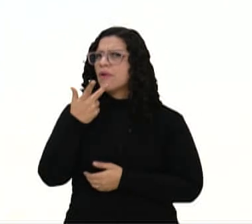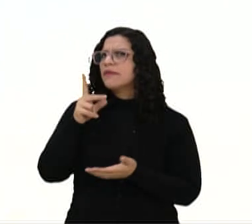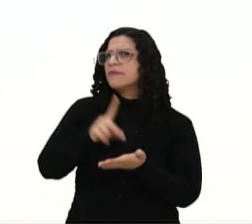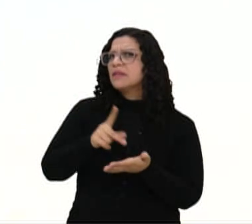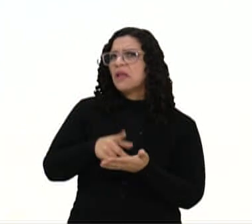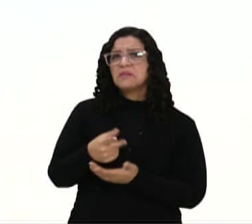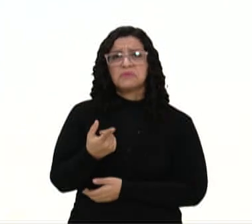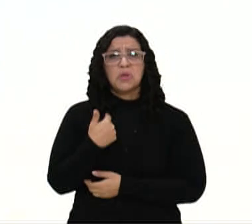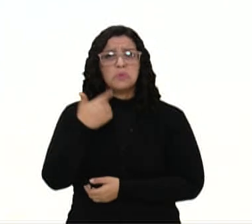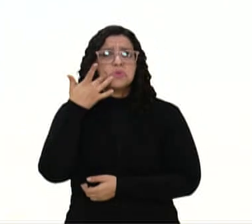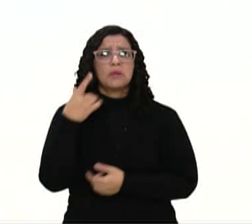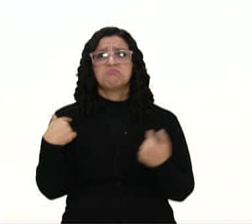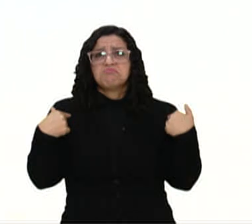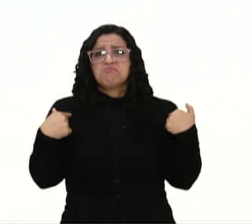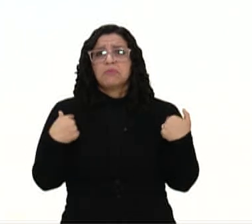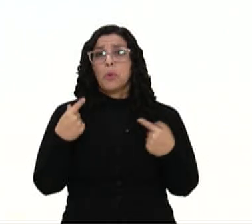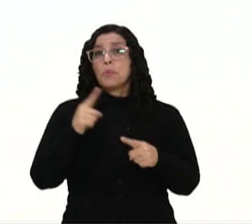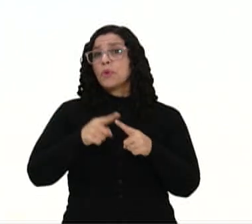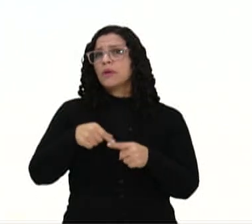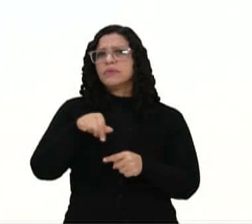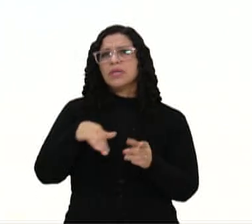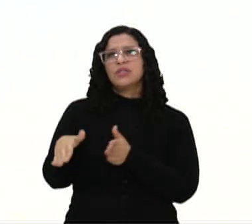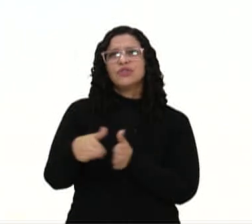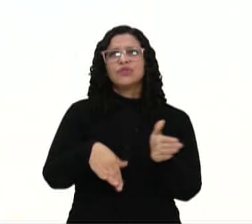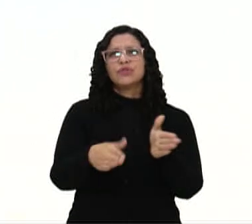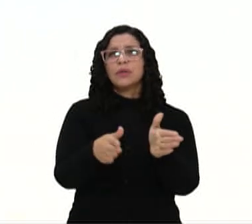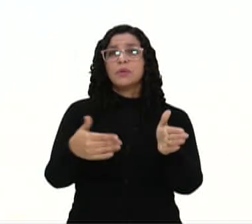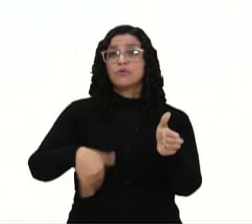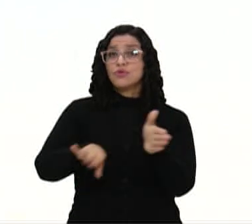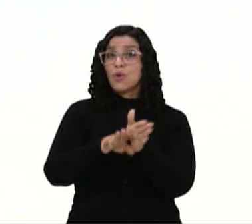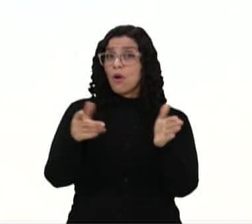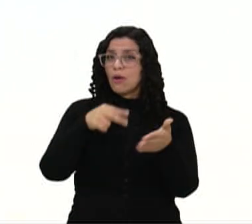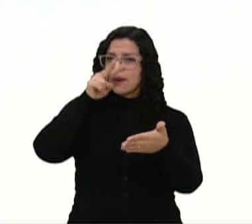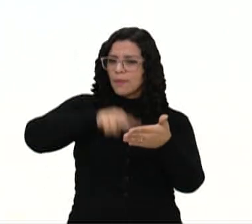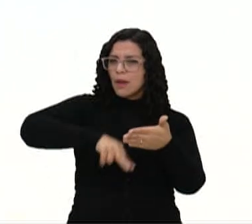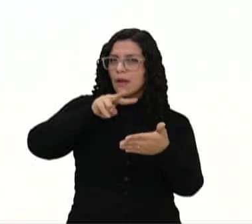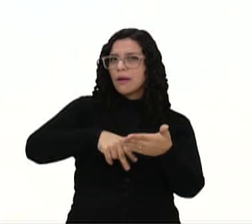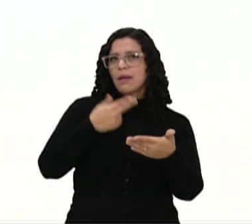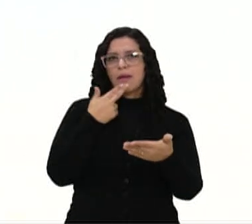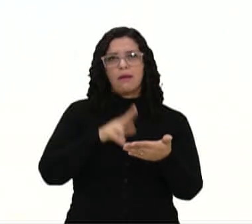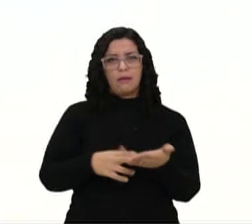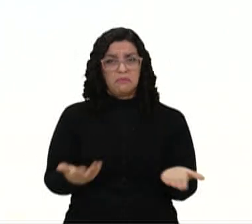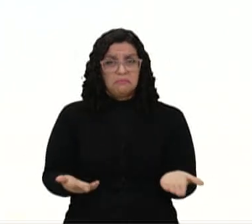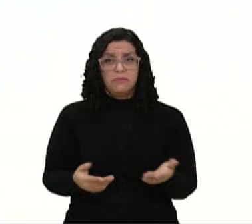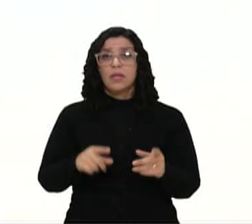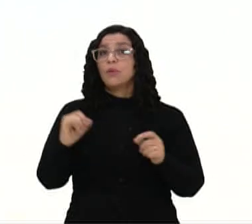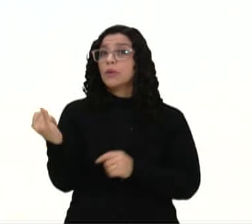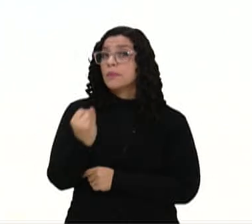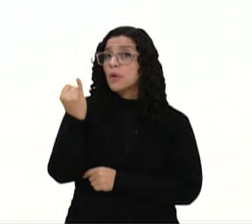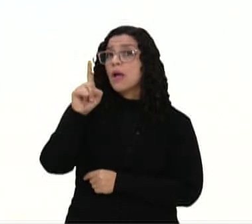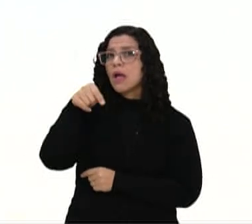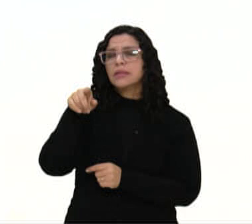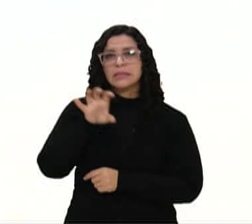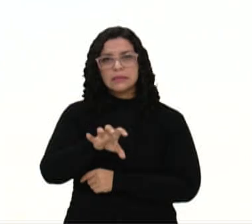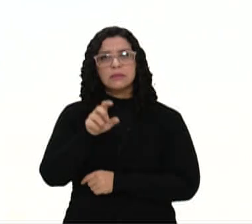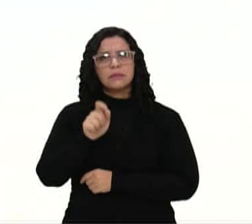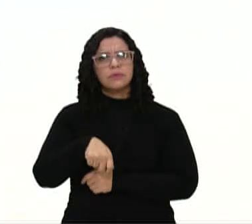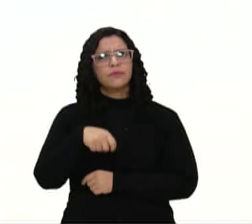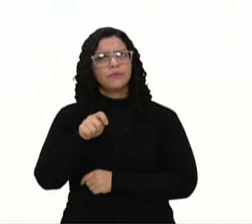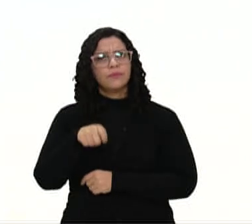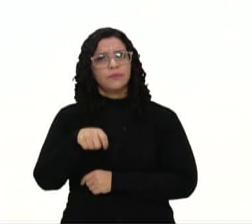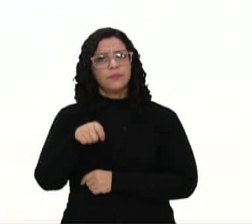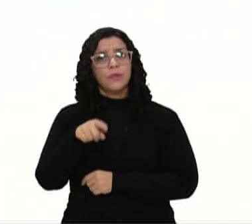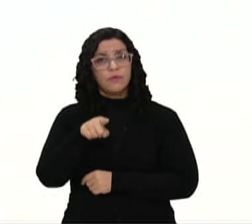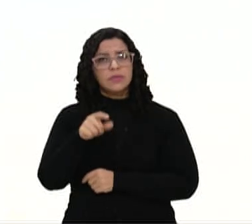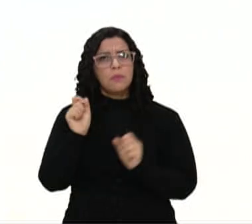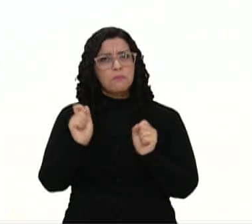não me interesso particularmente pelo caminho que percorreste até chegar aqui. Importa-me, sim, o que